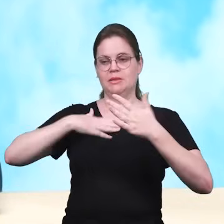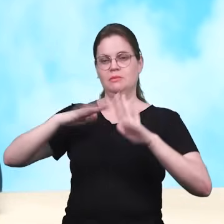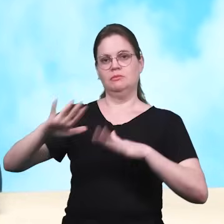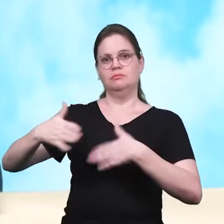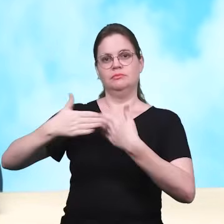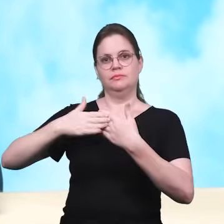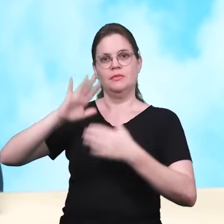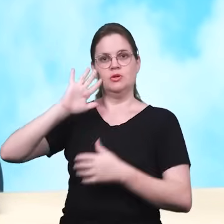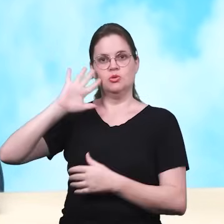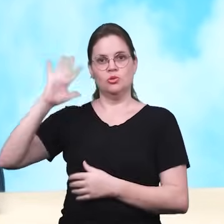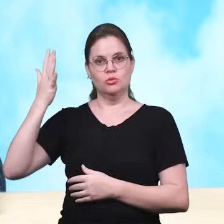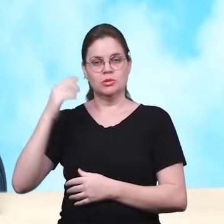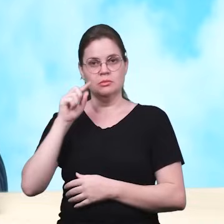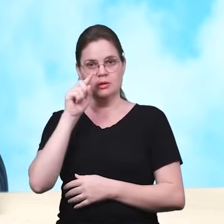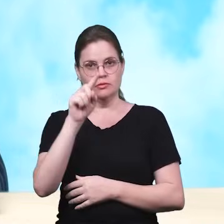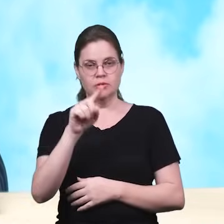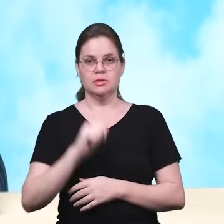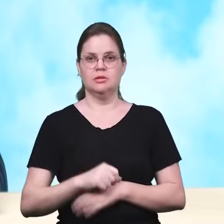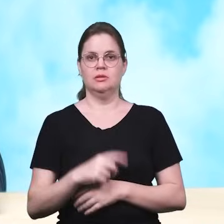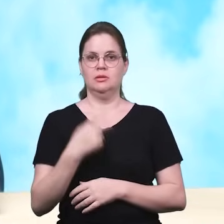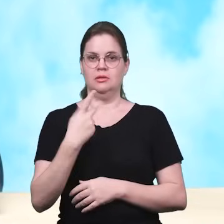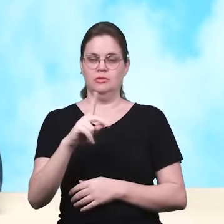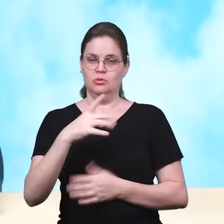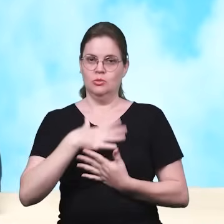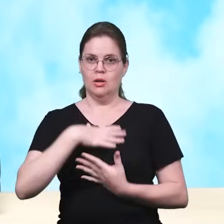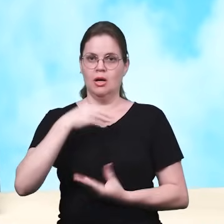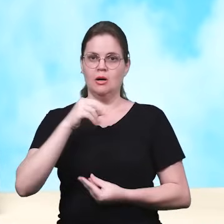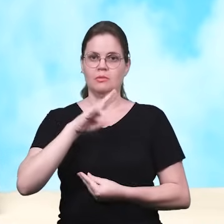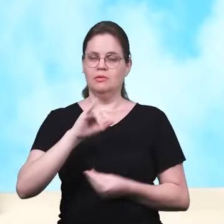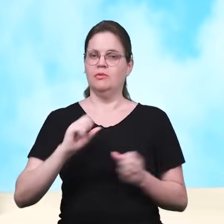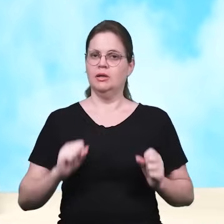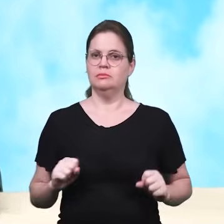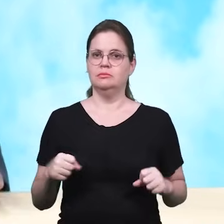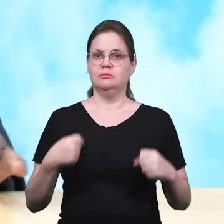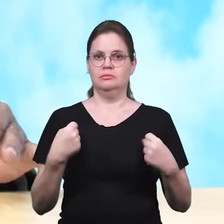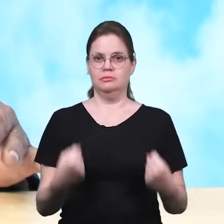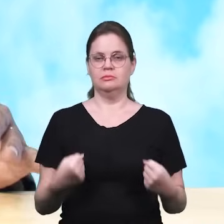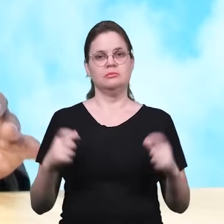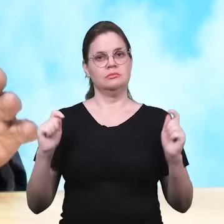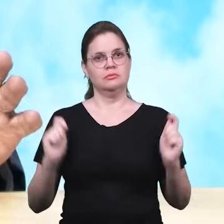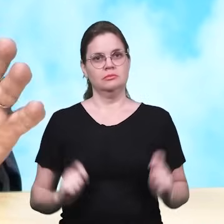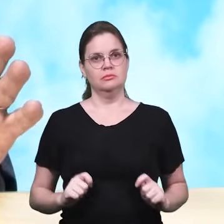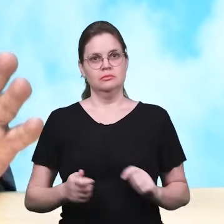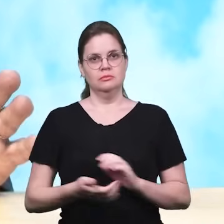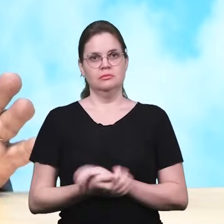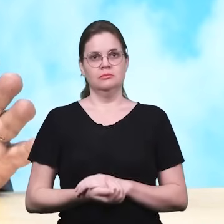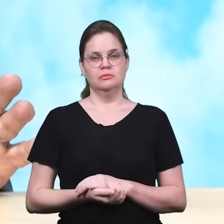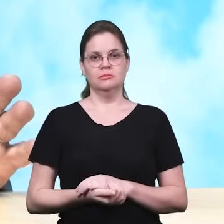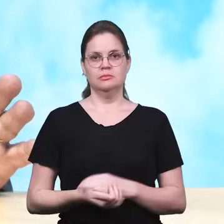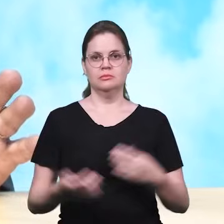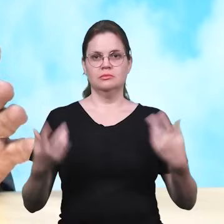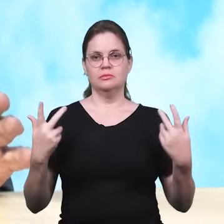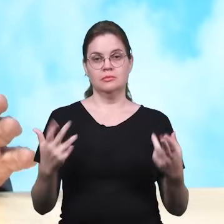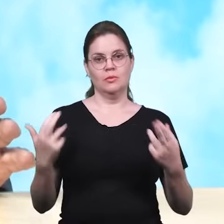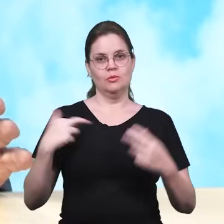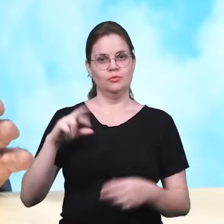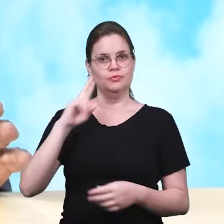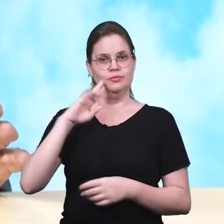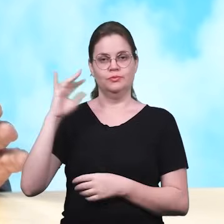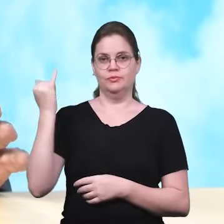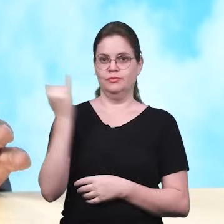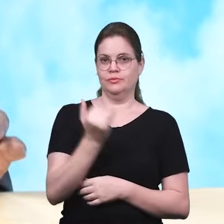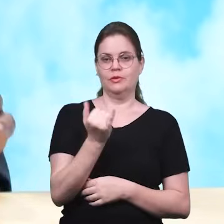uma solução que vai alimentar a sua alma. E vai ser a solução para a sua vida. É o maná. Eu amo os que me